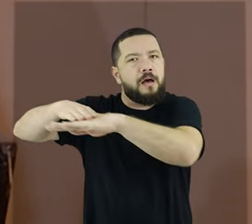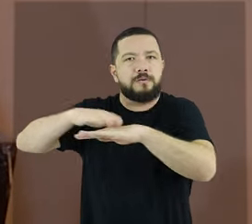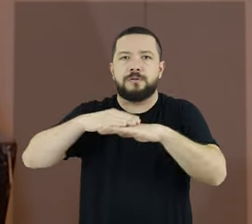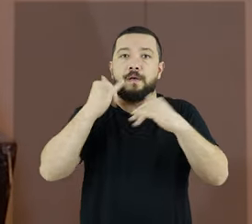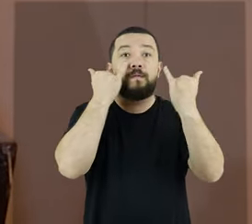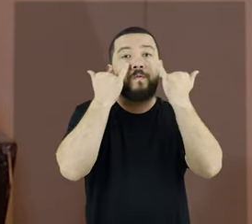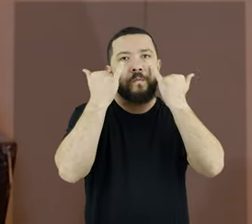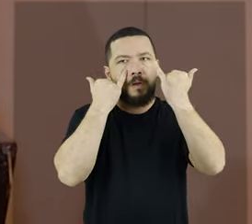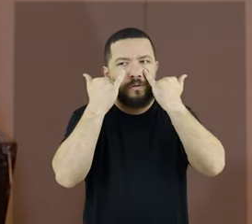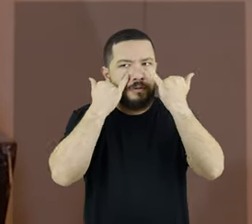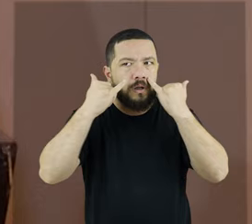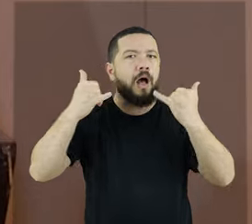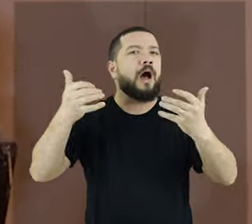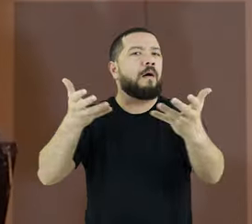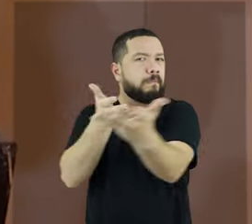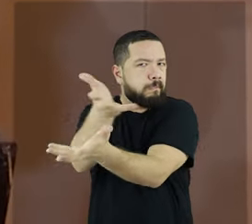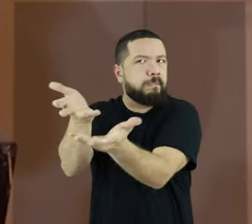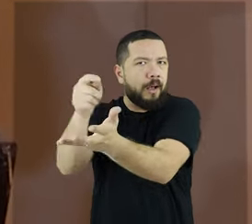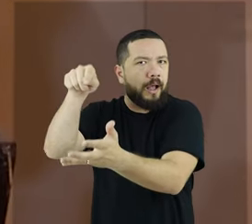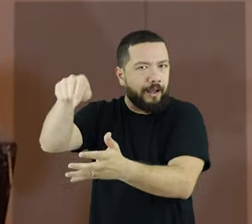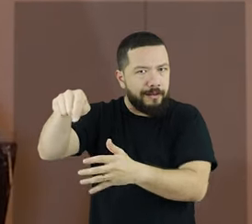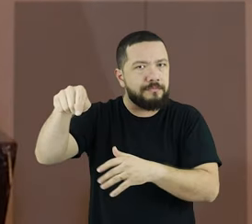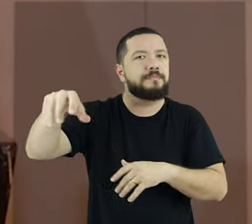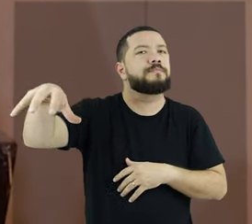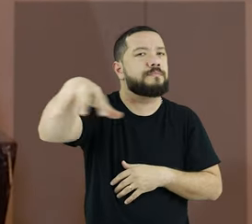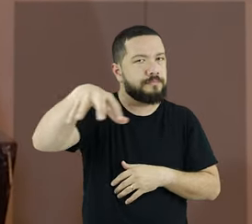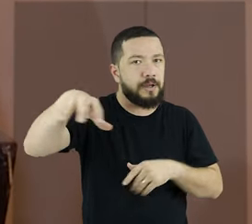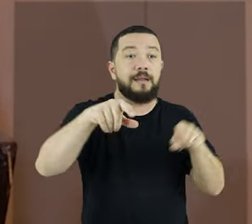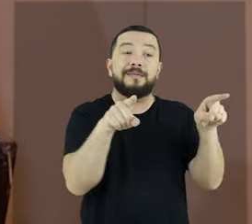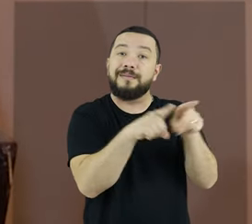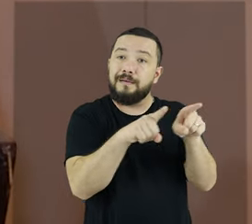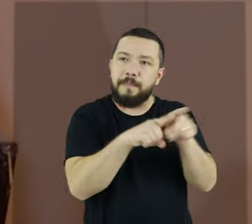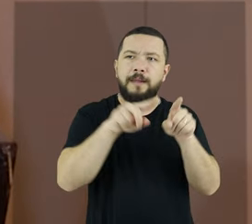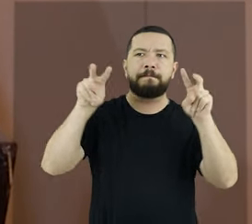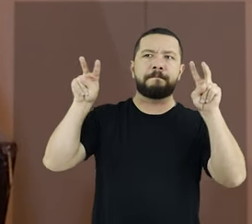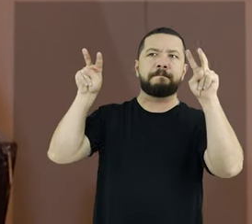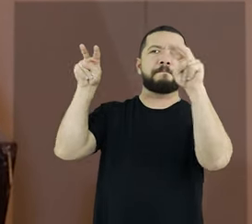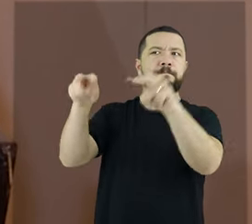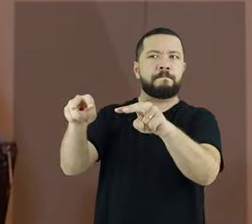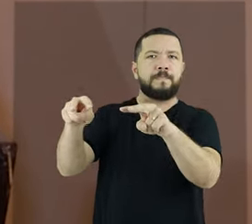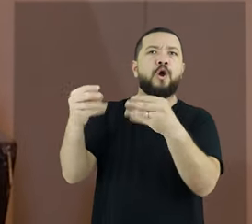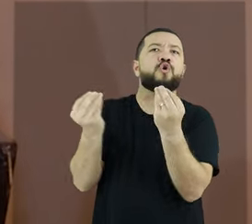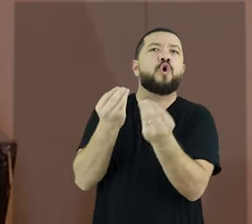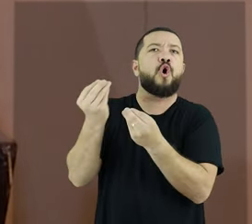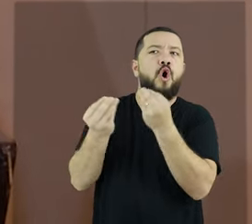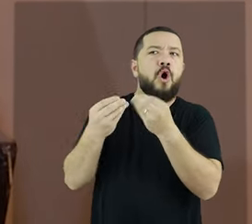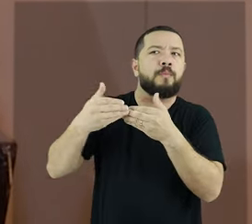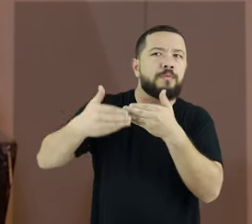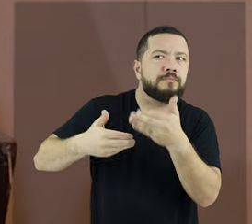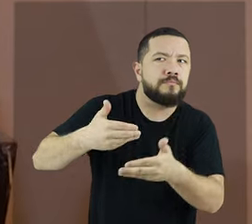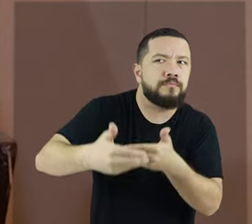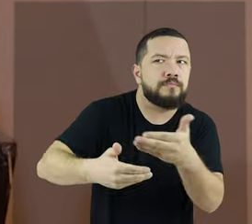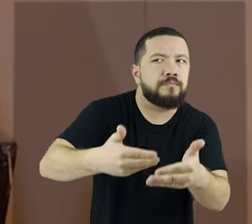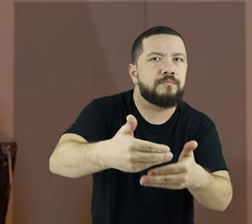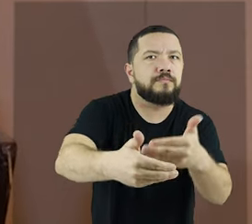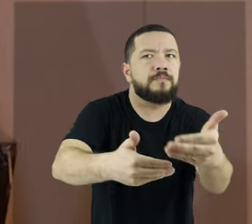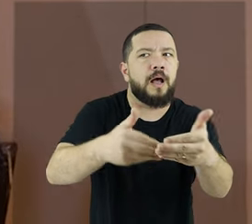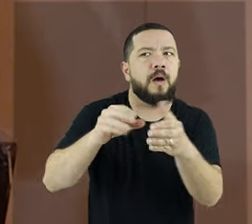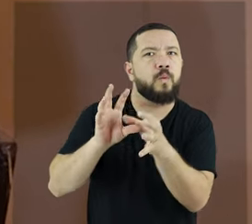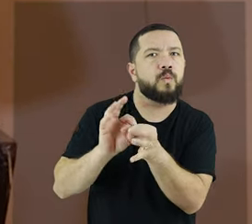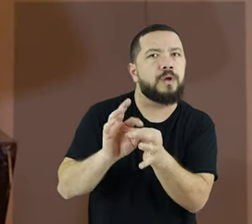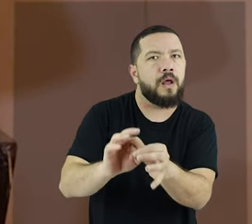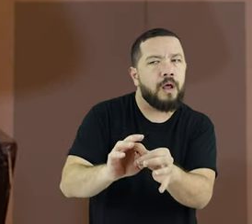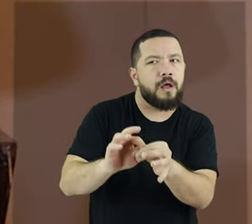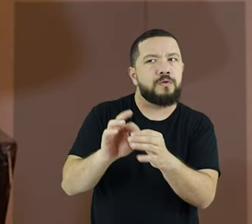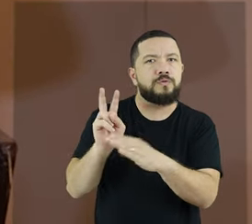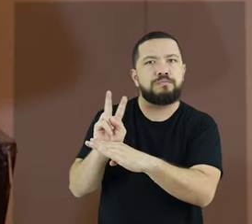também sinaliza uma perspectiva, um paradigma de como se dá ou se dará a regulação da